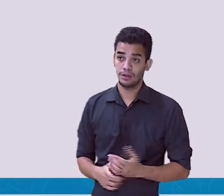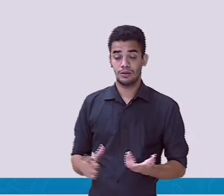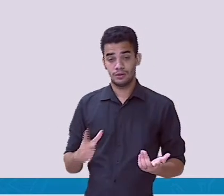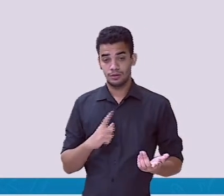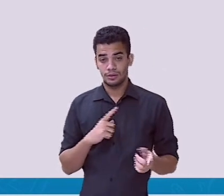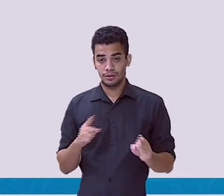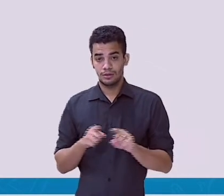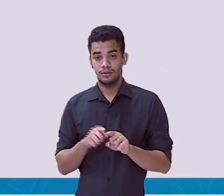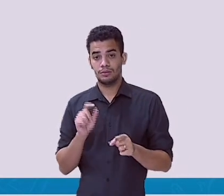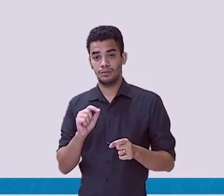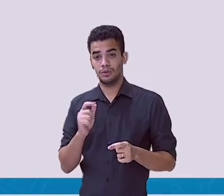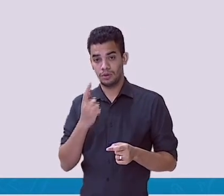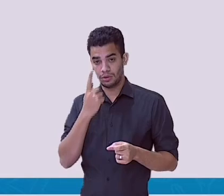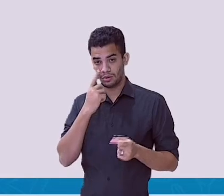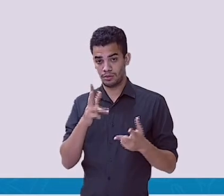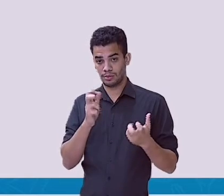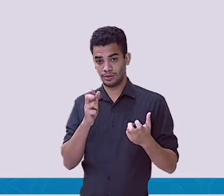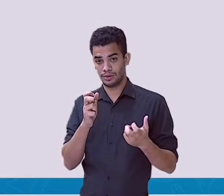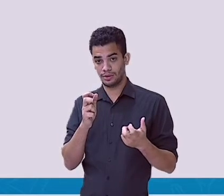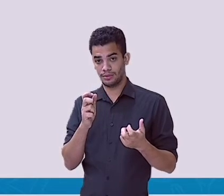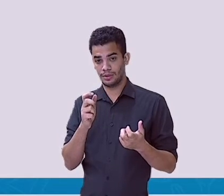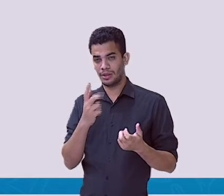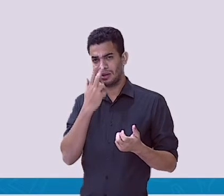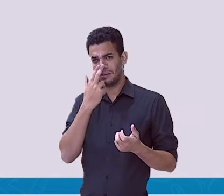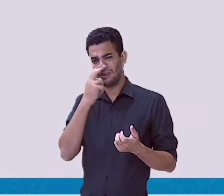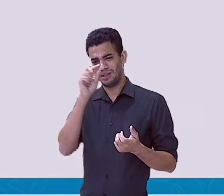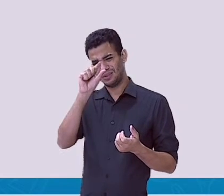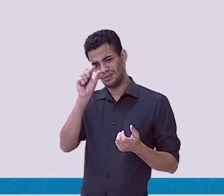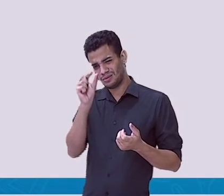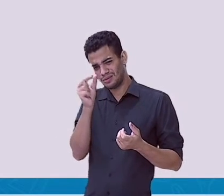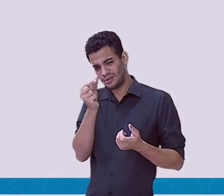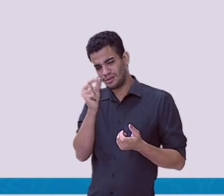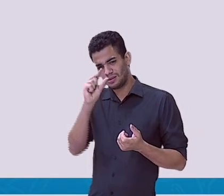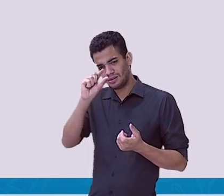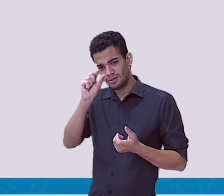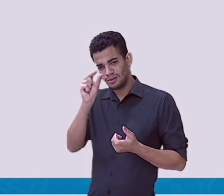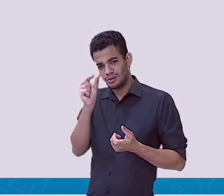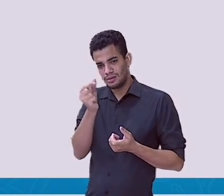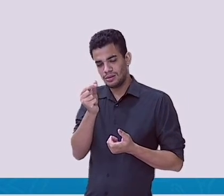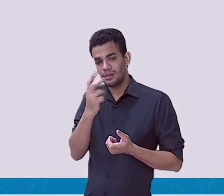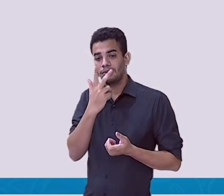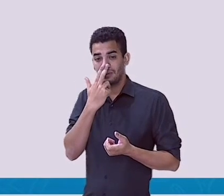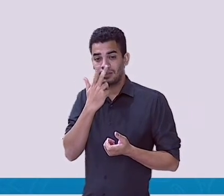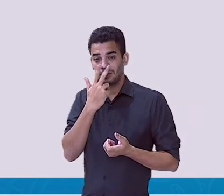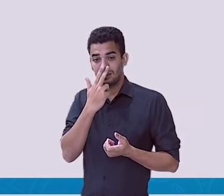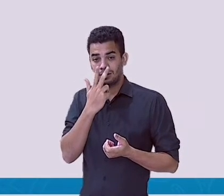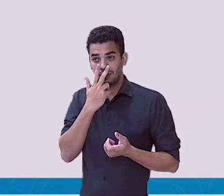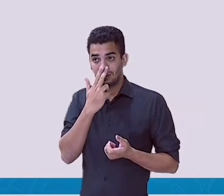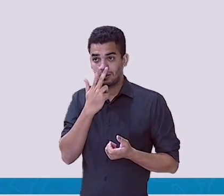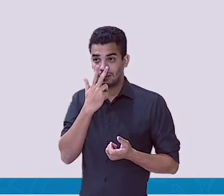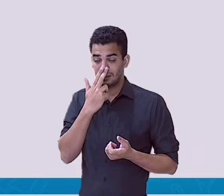de... como se fosse uma vírgula, na verdade, né? Que a gente chama que a pessoa tem...